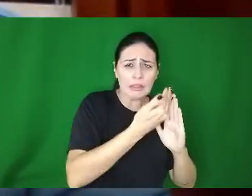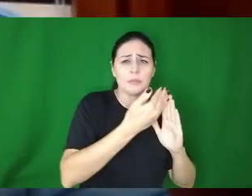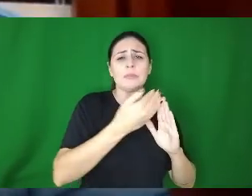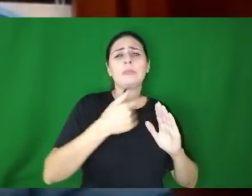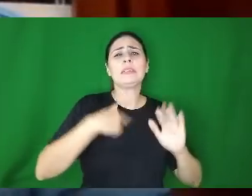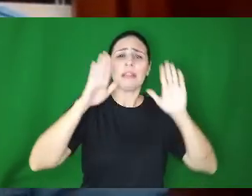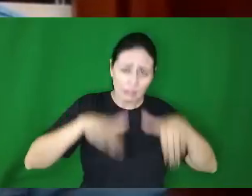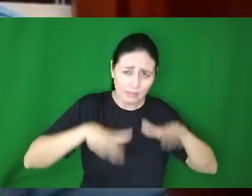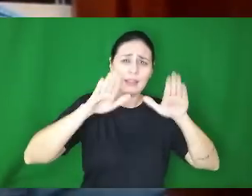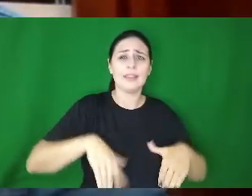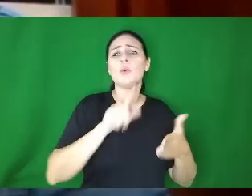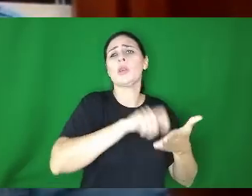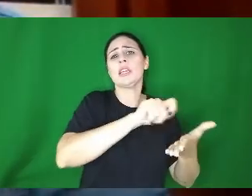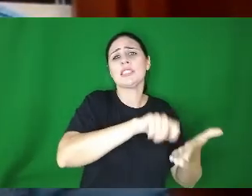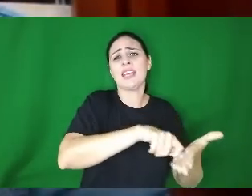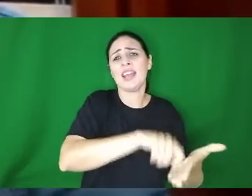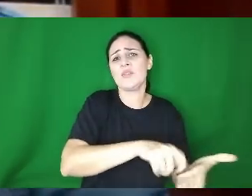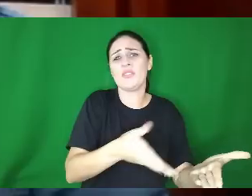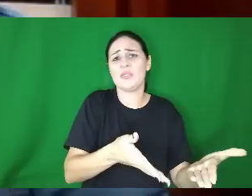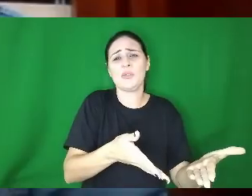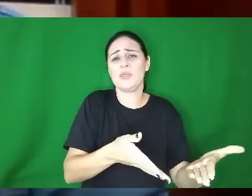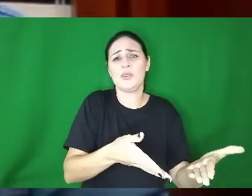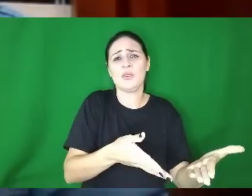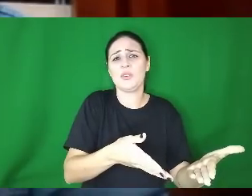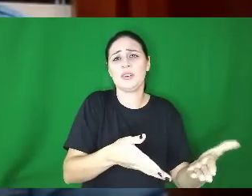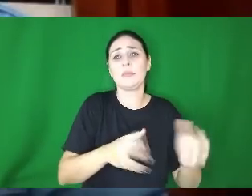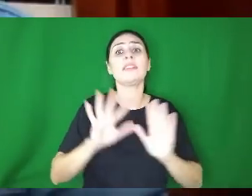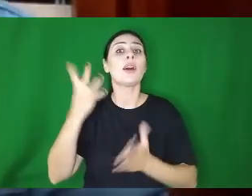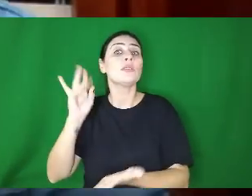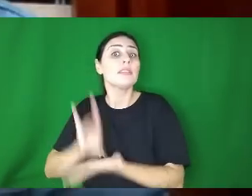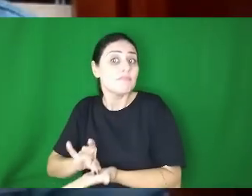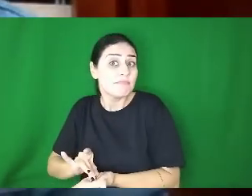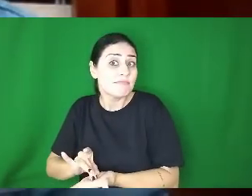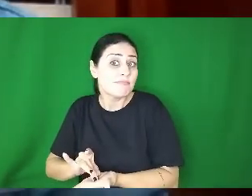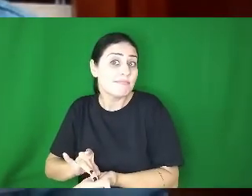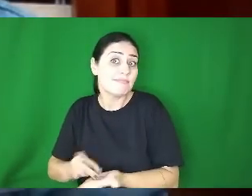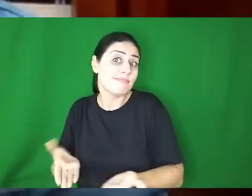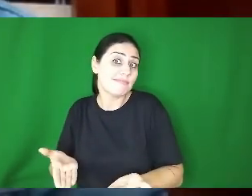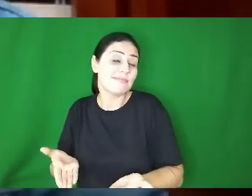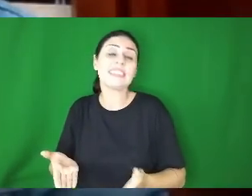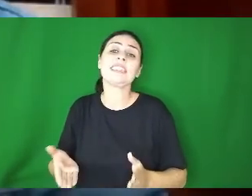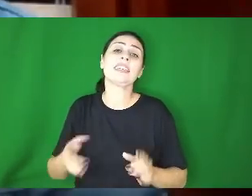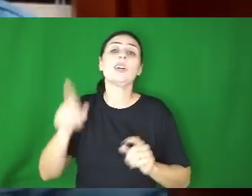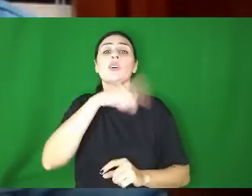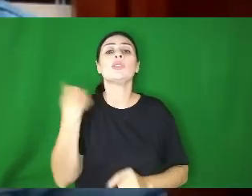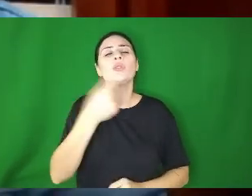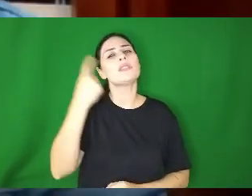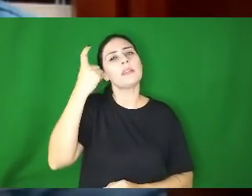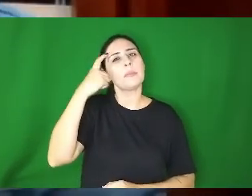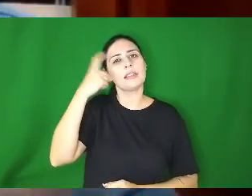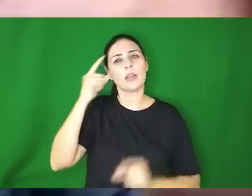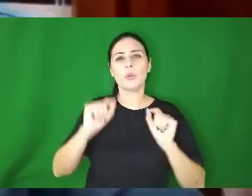né? Então, é mais ou menos uma ideia como acontece com leis, né? No Brasil, nós temos